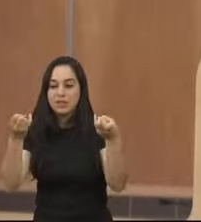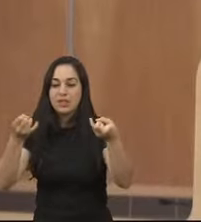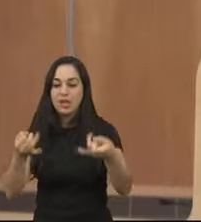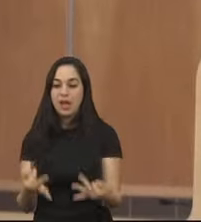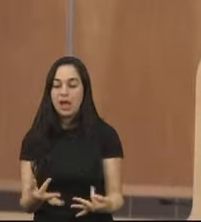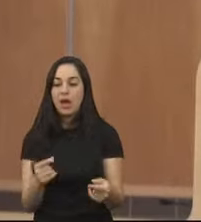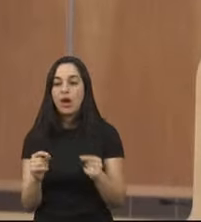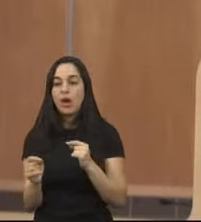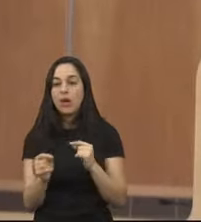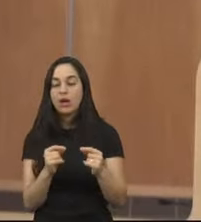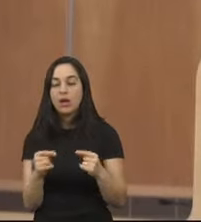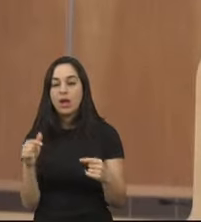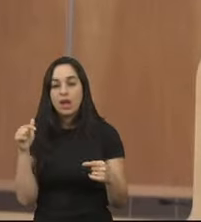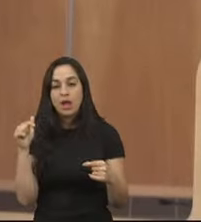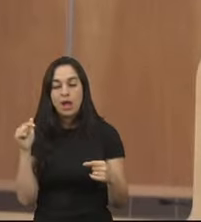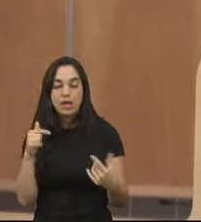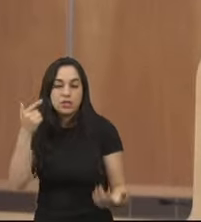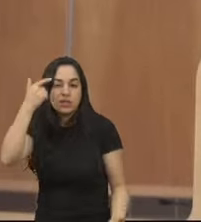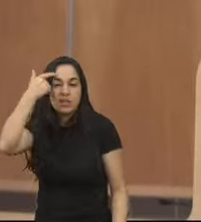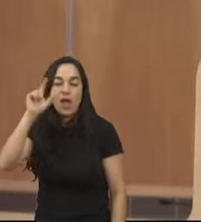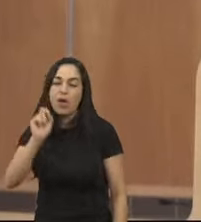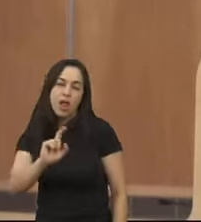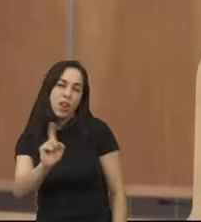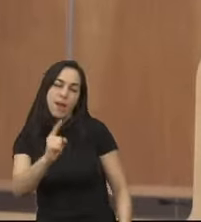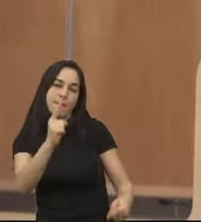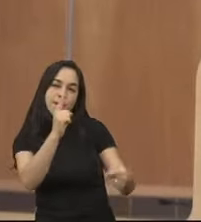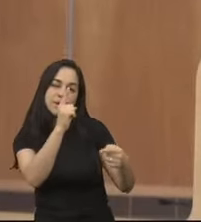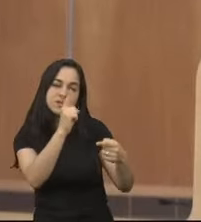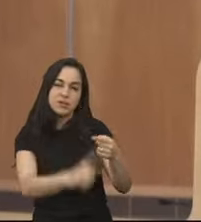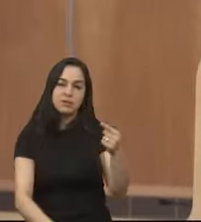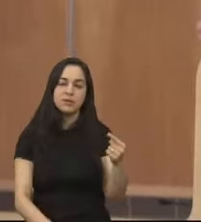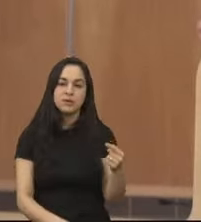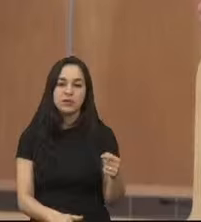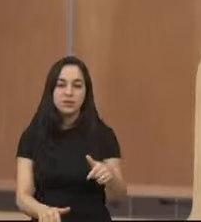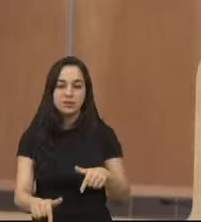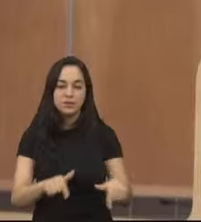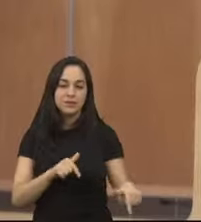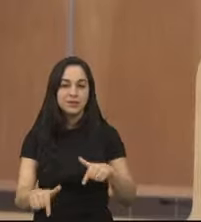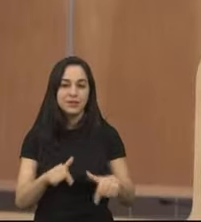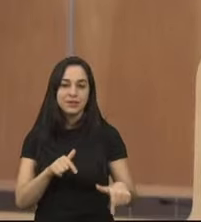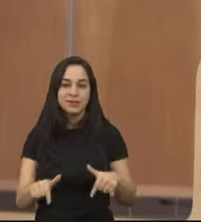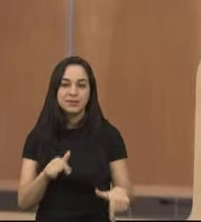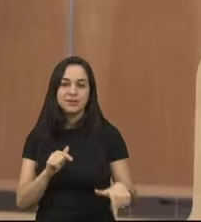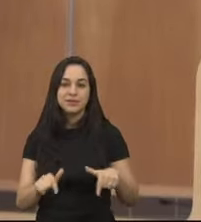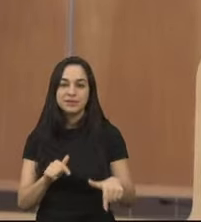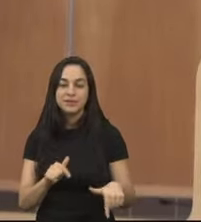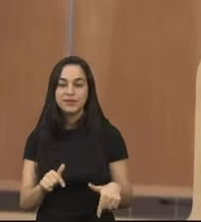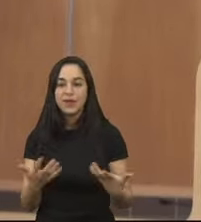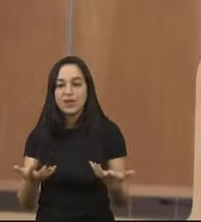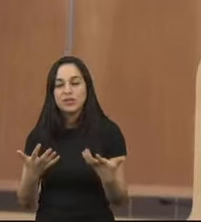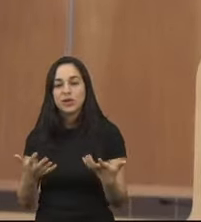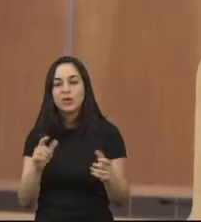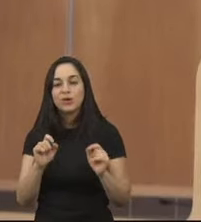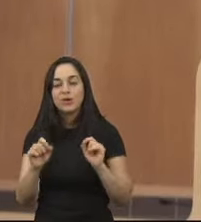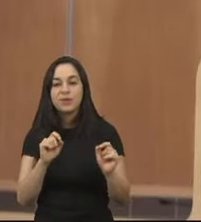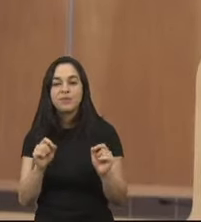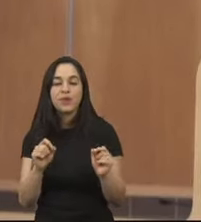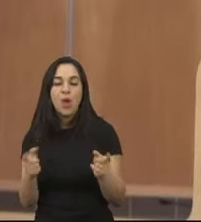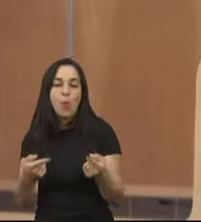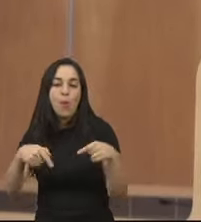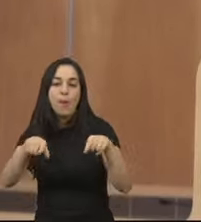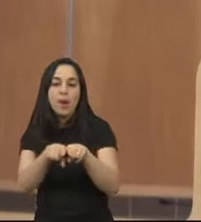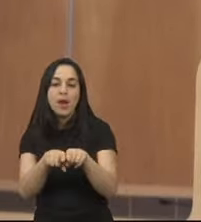aqui, Silfarne, na verdade, não é fazer uma proibição de trabalho para ninguém. A gente quer realmente fazer uma parceria com